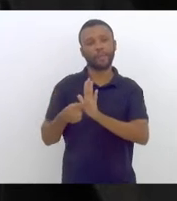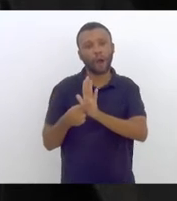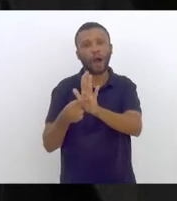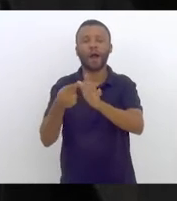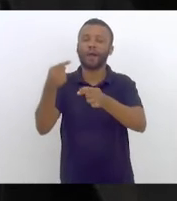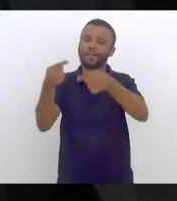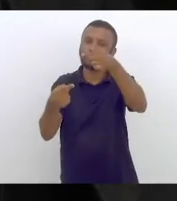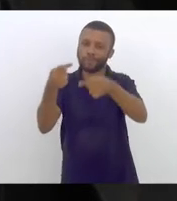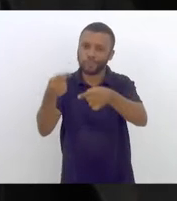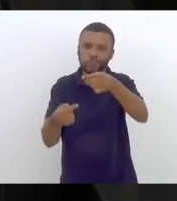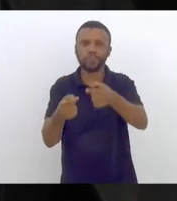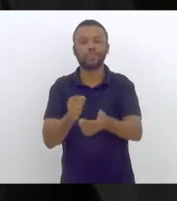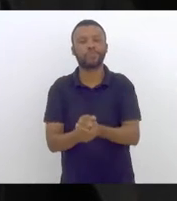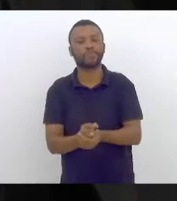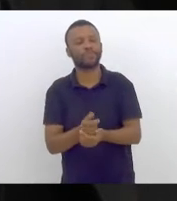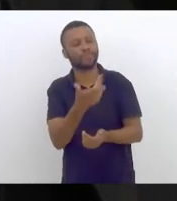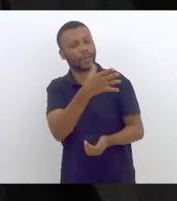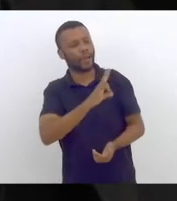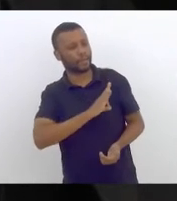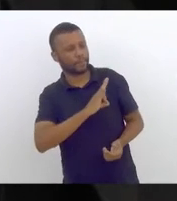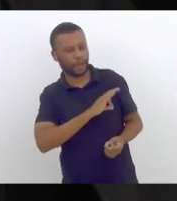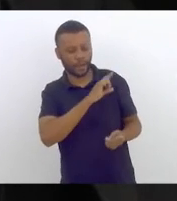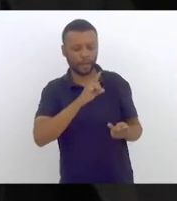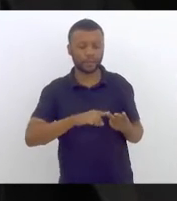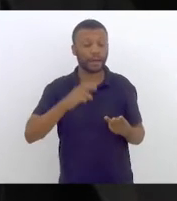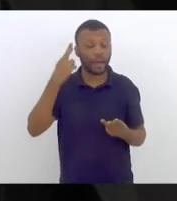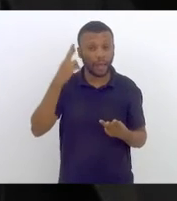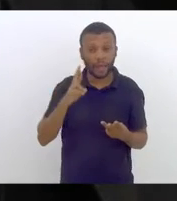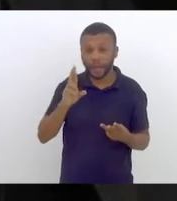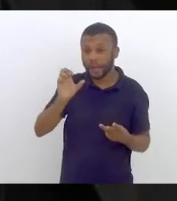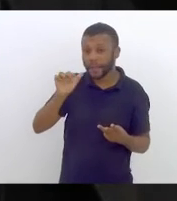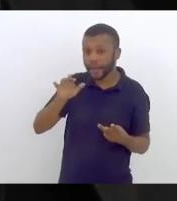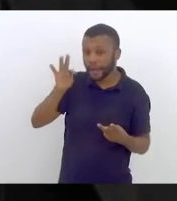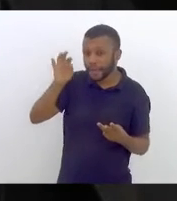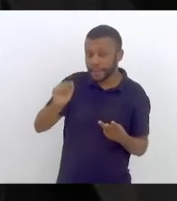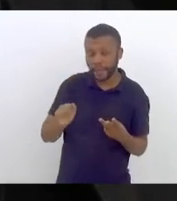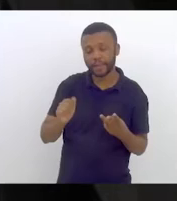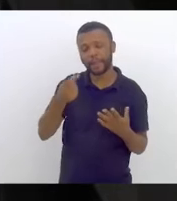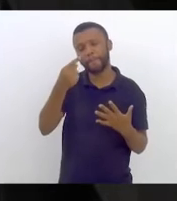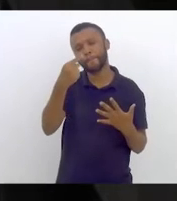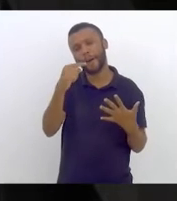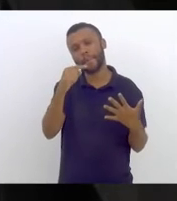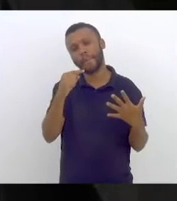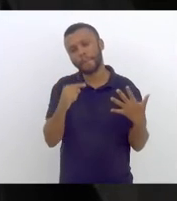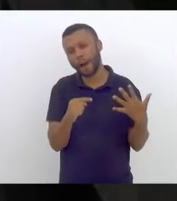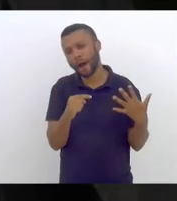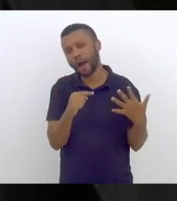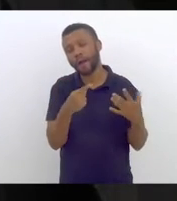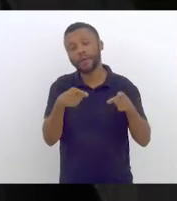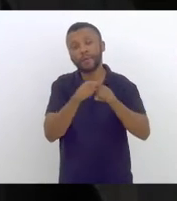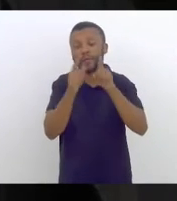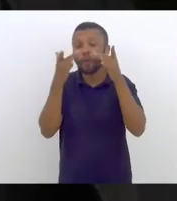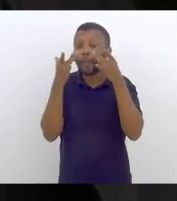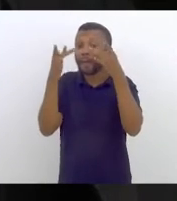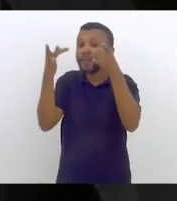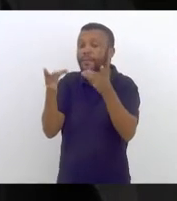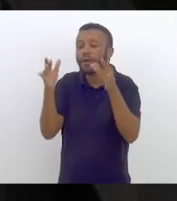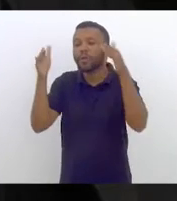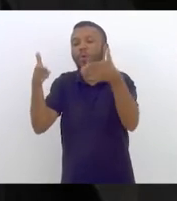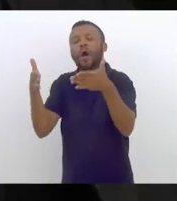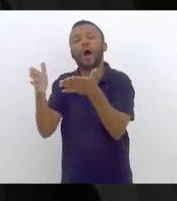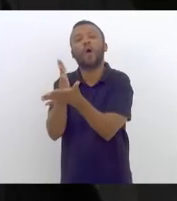Vossa Excelência e Renata. Eu vou apenas pontuar esses aspectos e me dedicar, Luiz Paulo, a